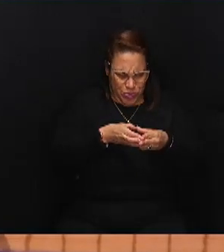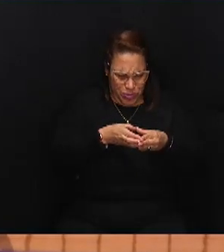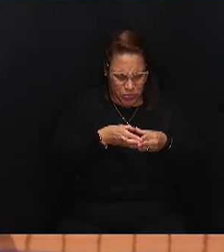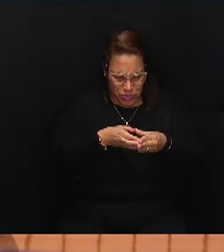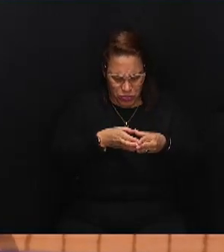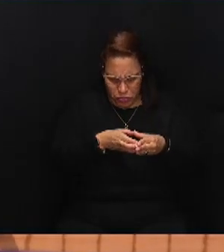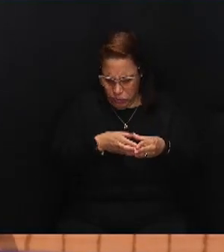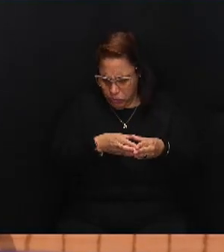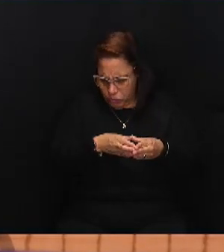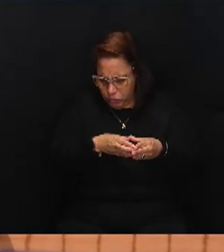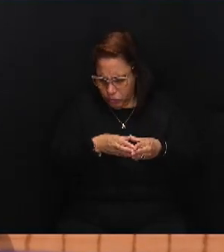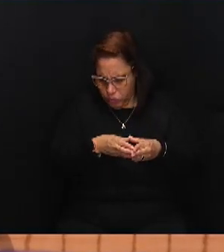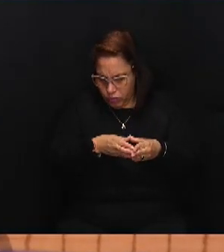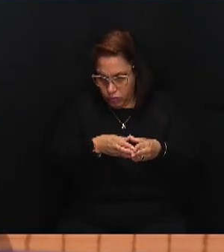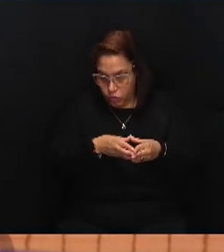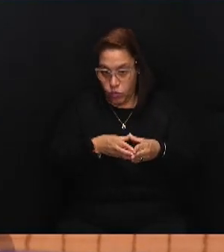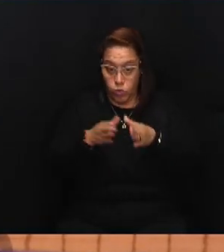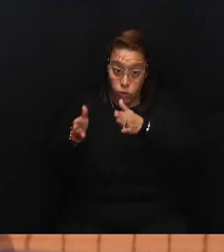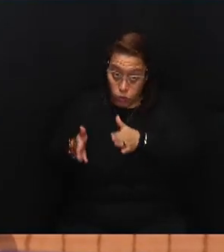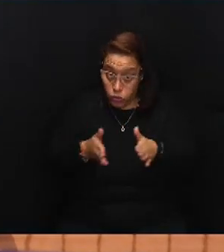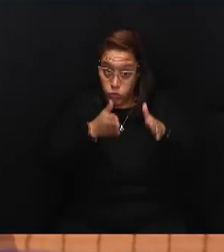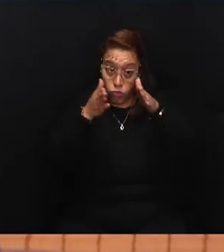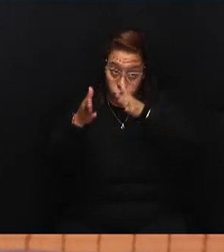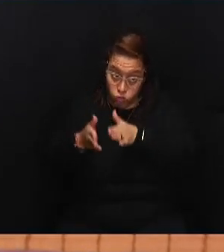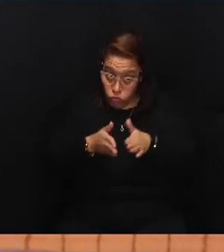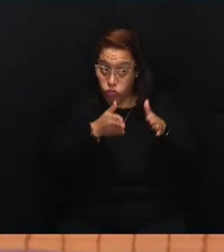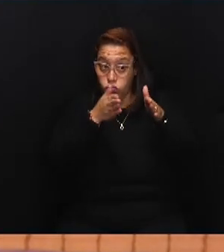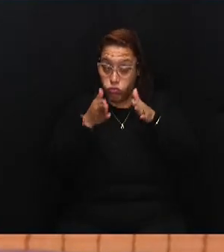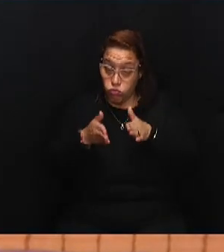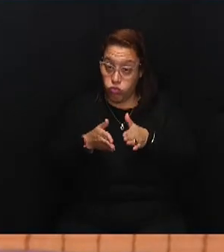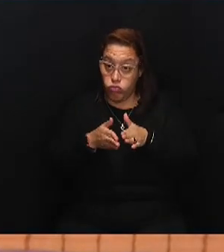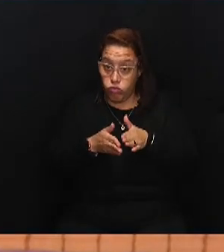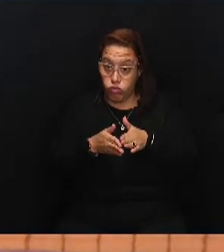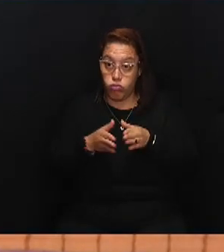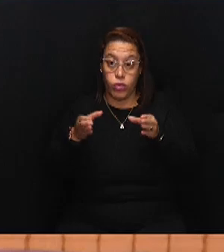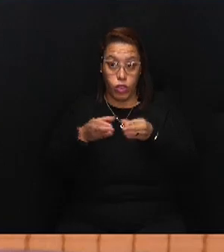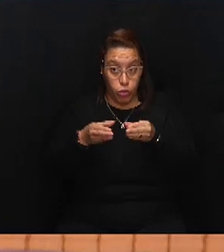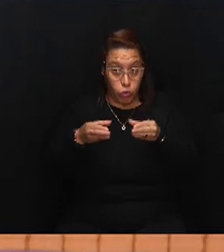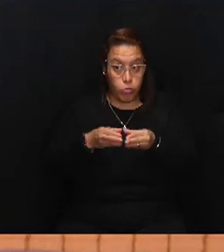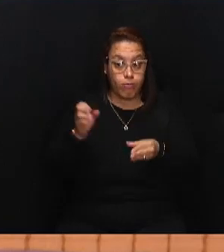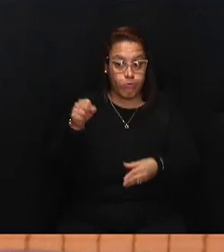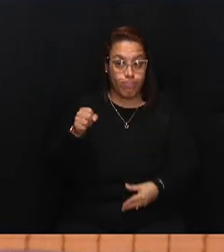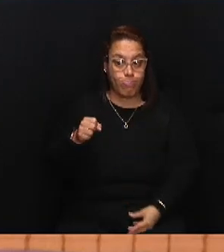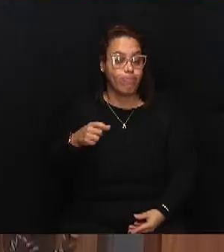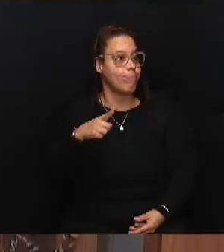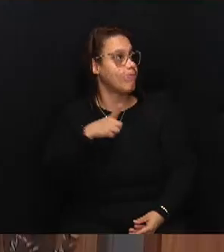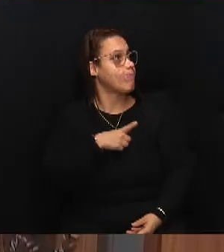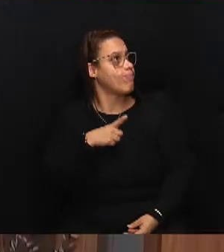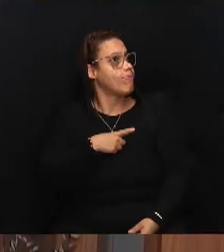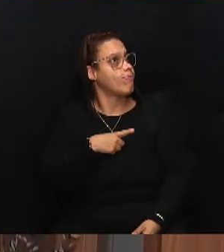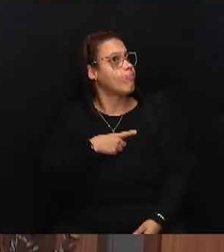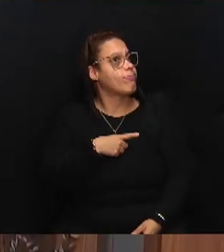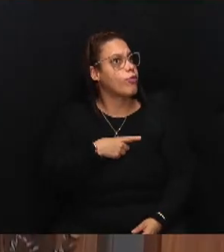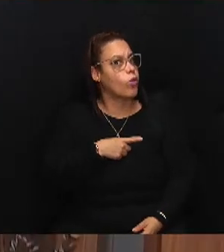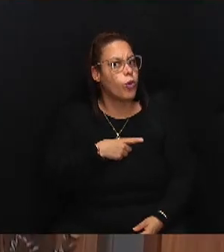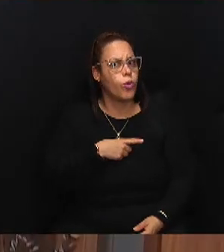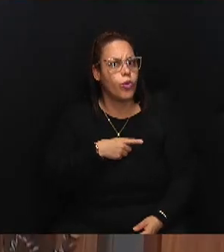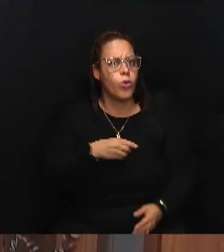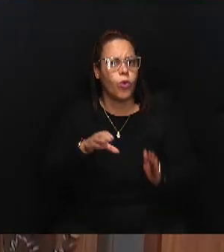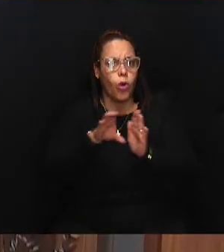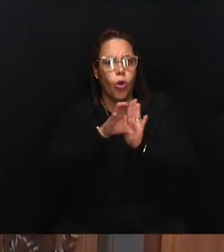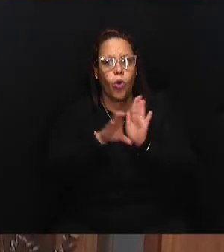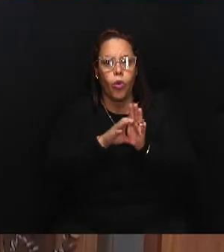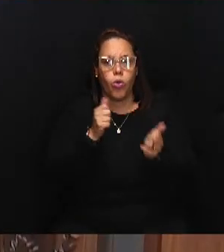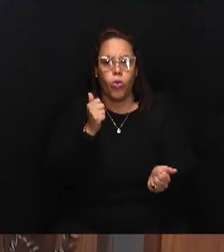entendeu? Dos projetos que nós já estamos em andamento, mas nós não colocamos ainda. Por isso está tendo essa comissão. Nós temos em andamento, né, o Programa Municipal de